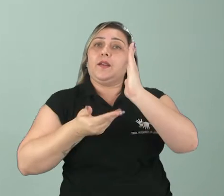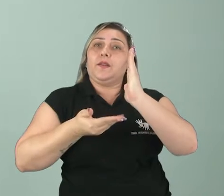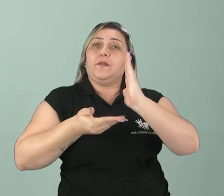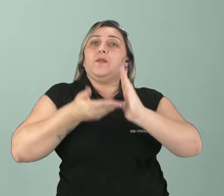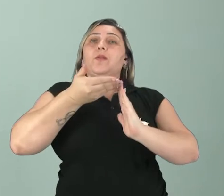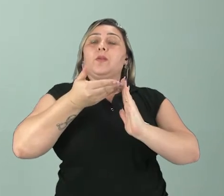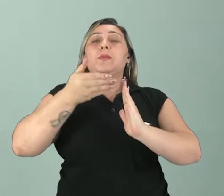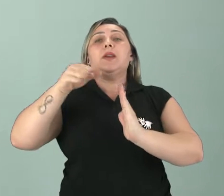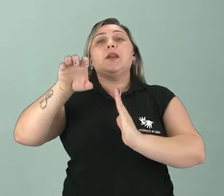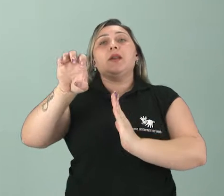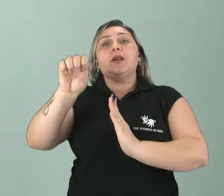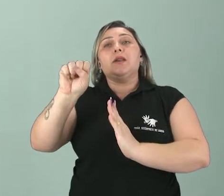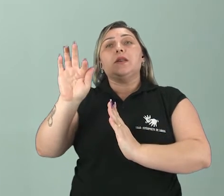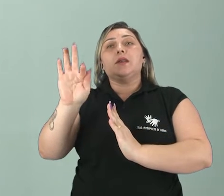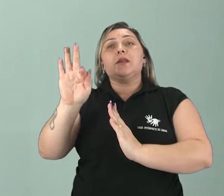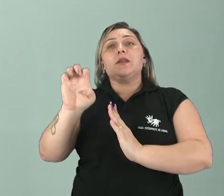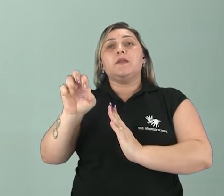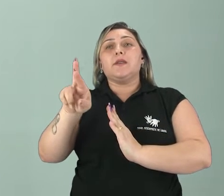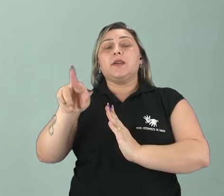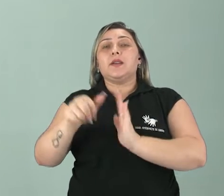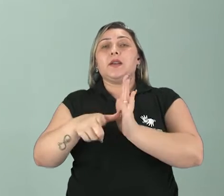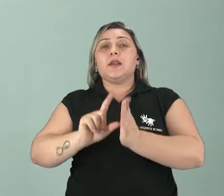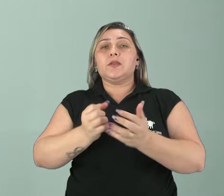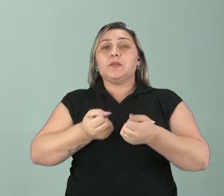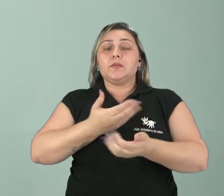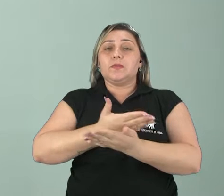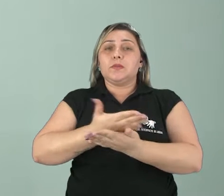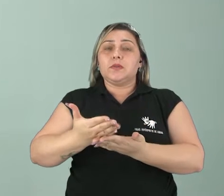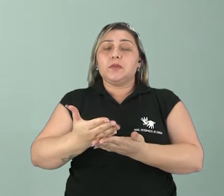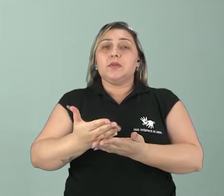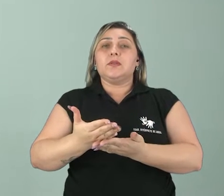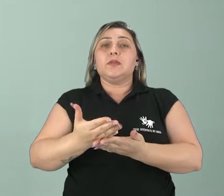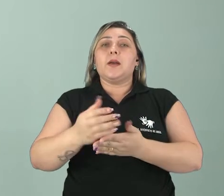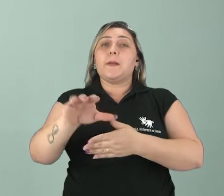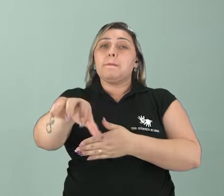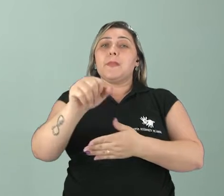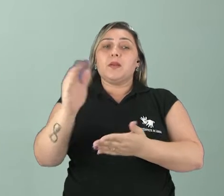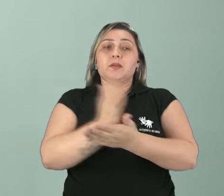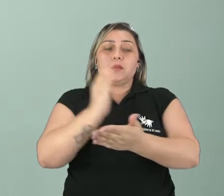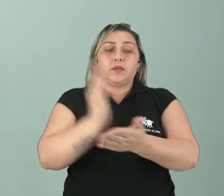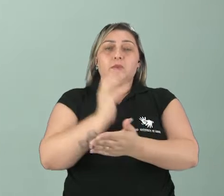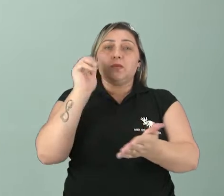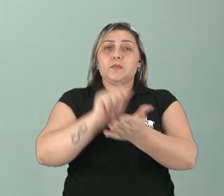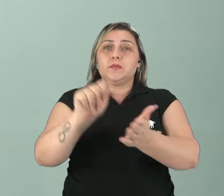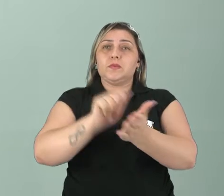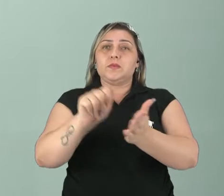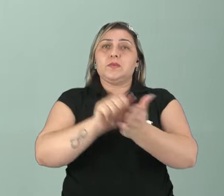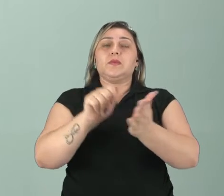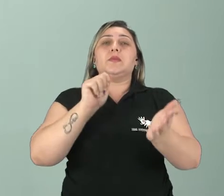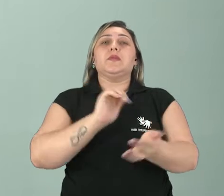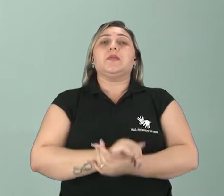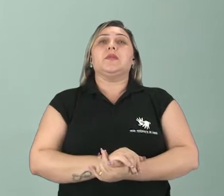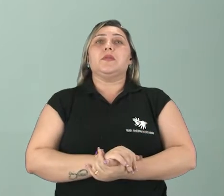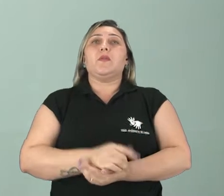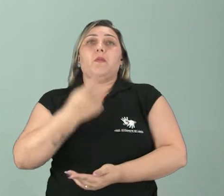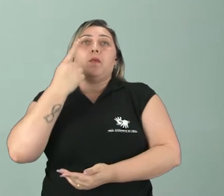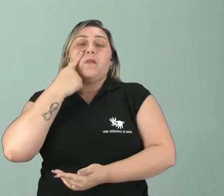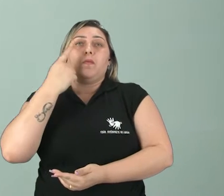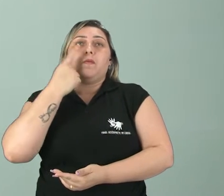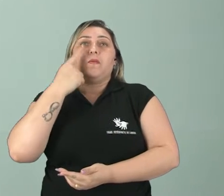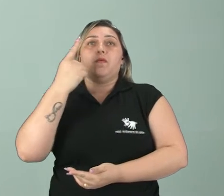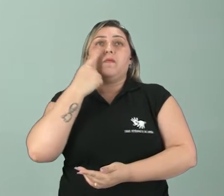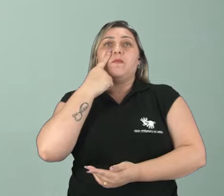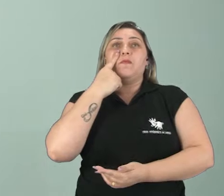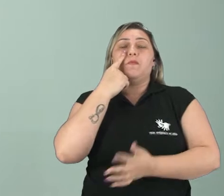Então, para isso, antes de iniciarmos, pegue o seu caderno, faça as suas anotações e observe